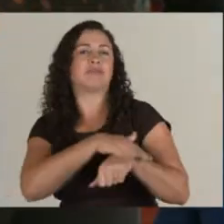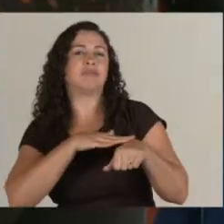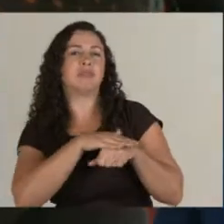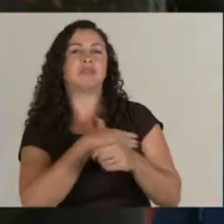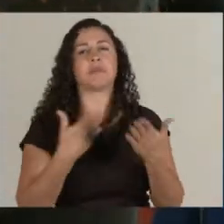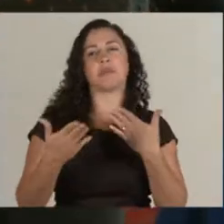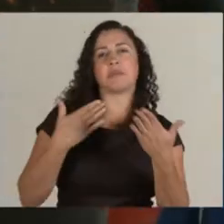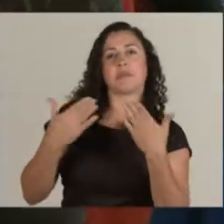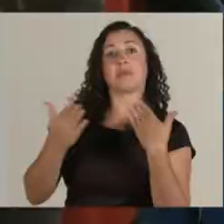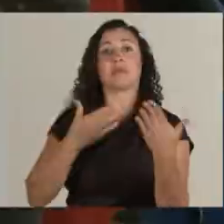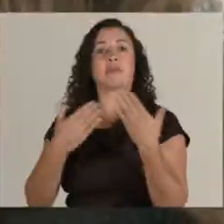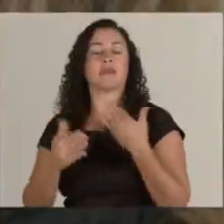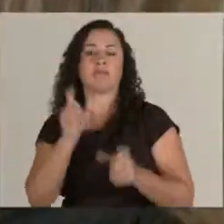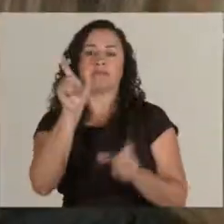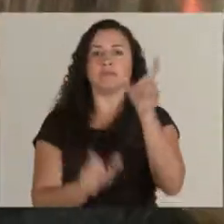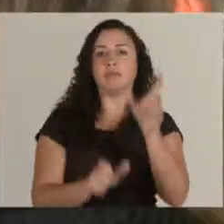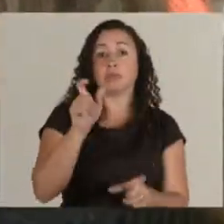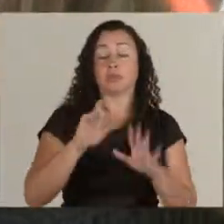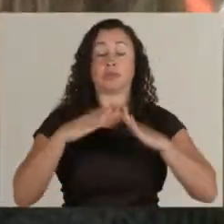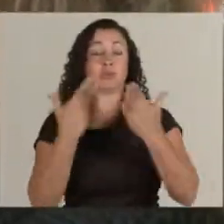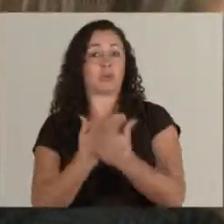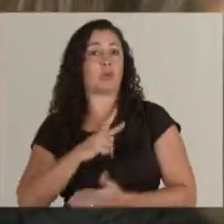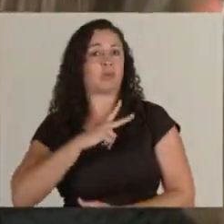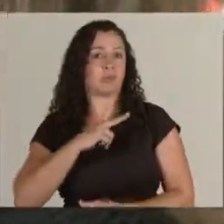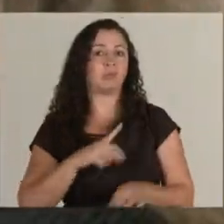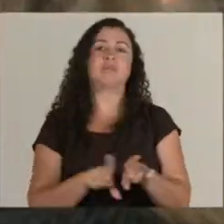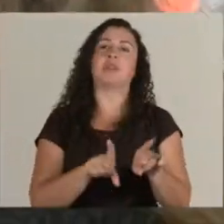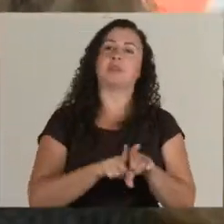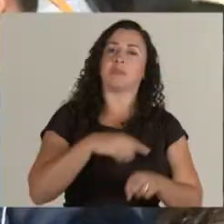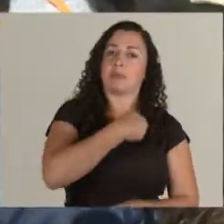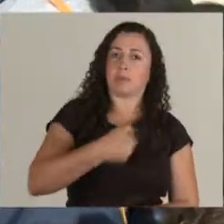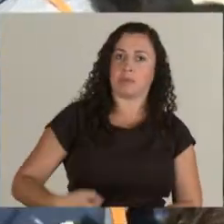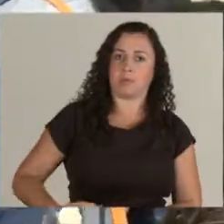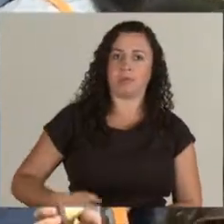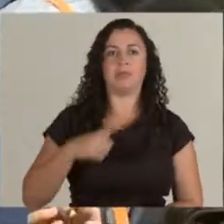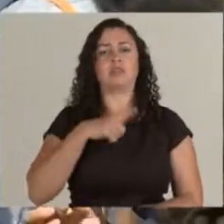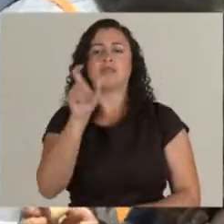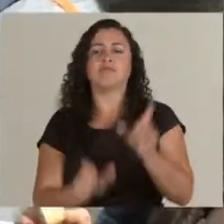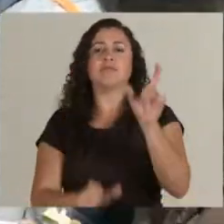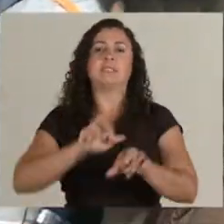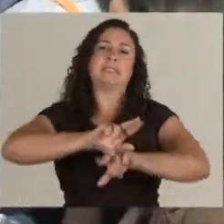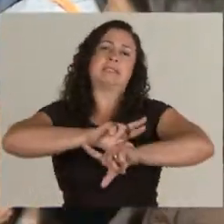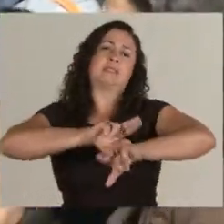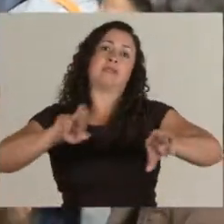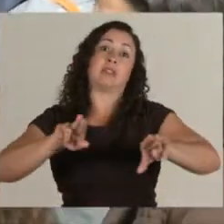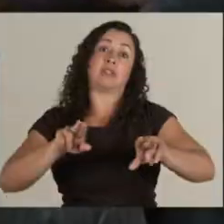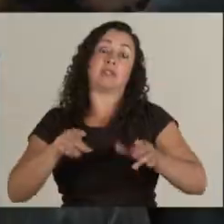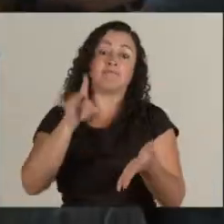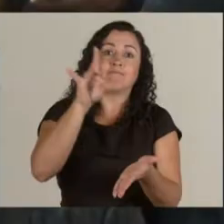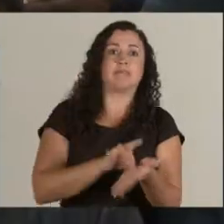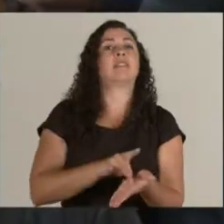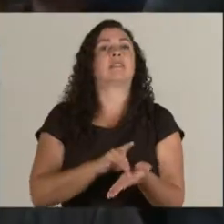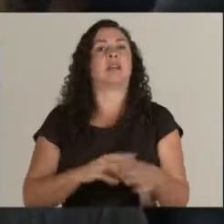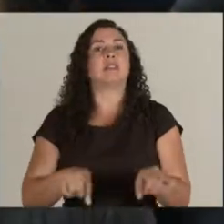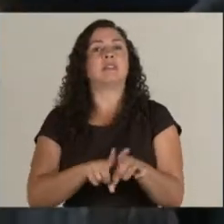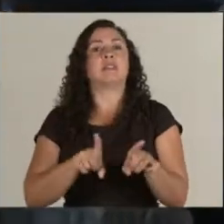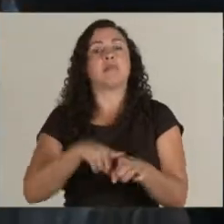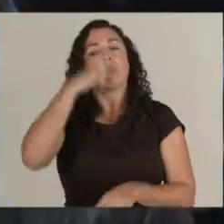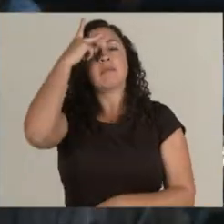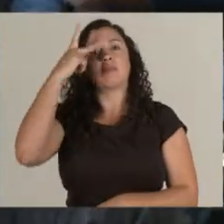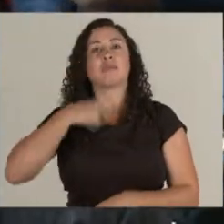os participantes, vindos de escola pública e particular. Entre eles, diferenças de realidade